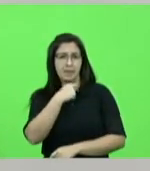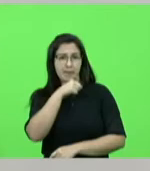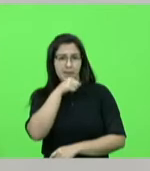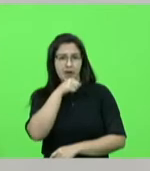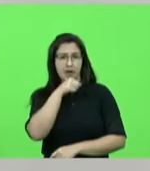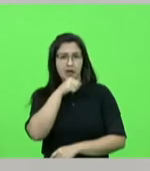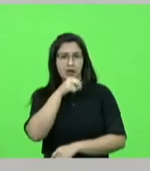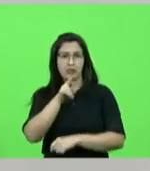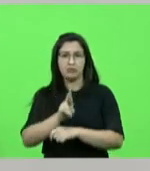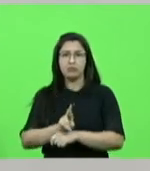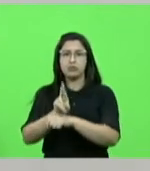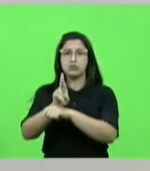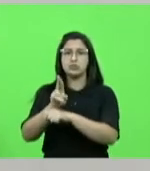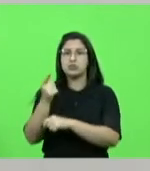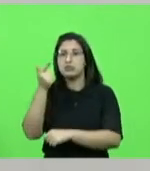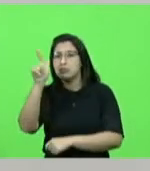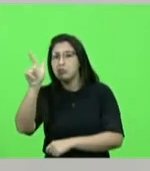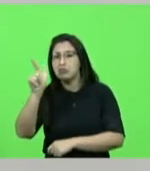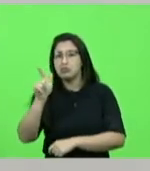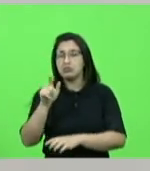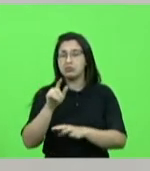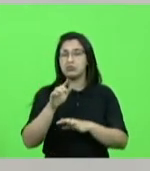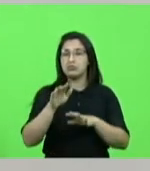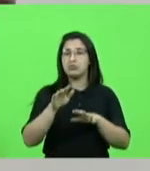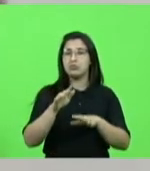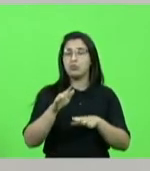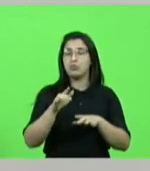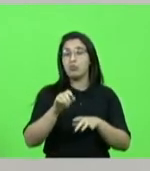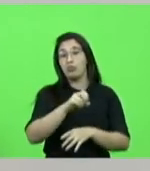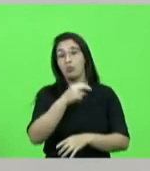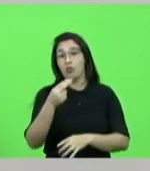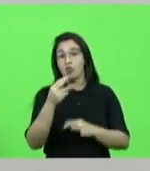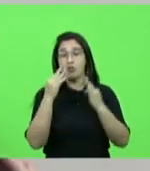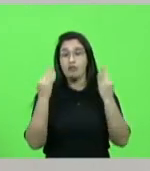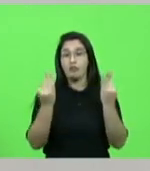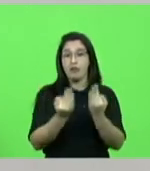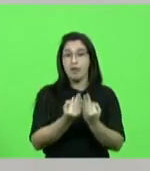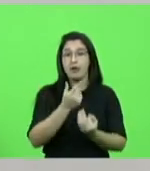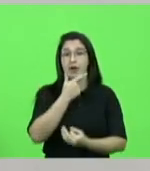E aquelas famílias que o pai e que a mãe